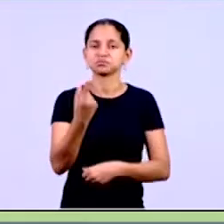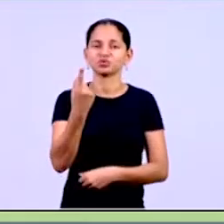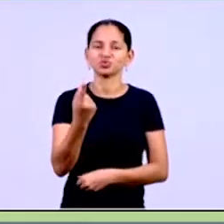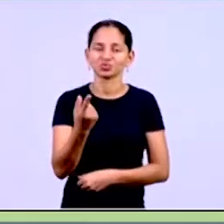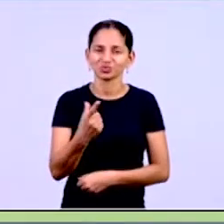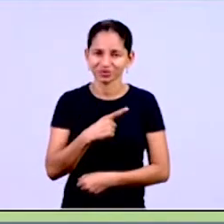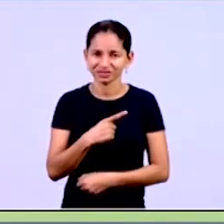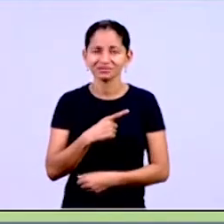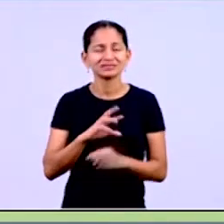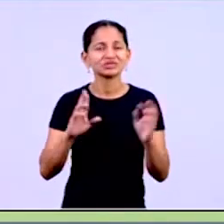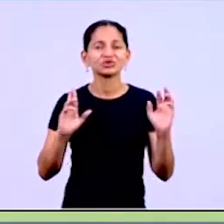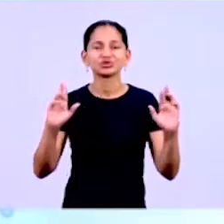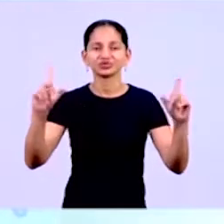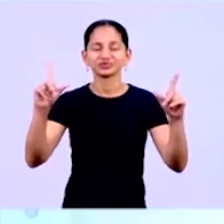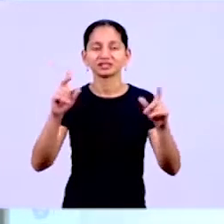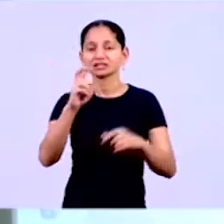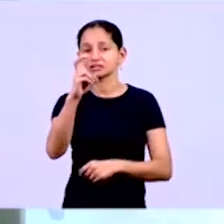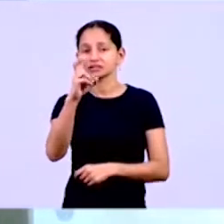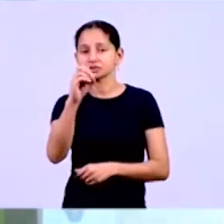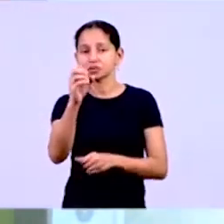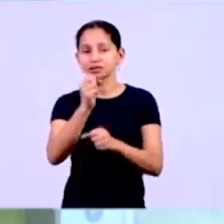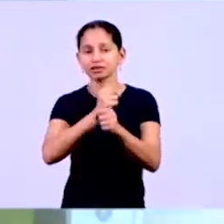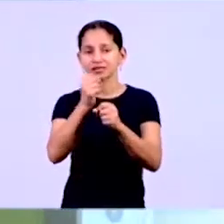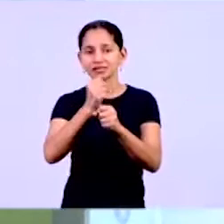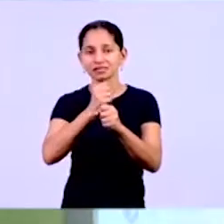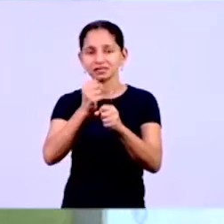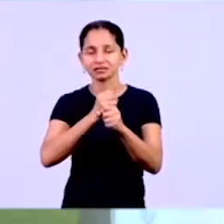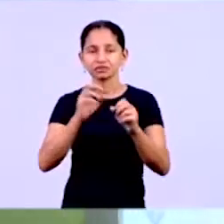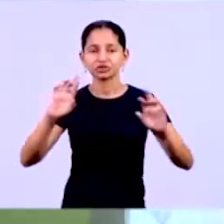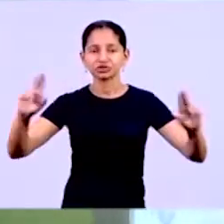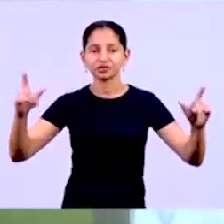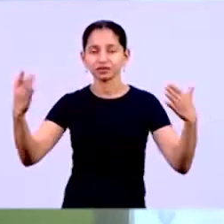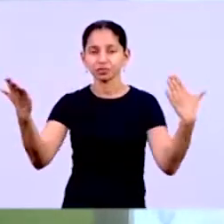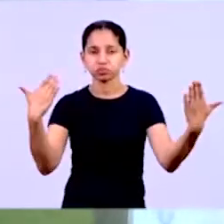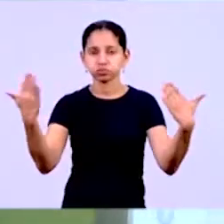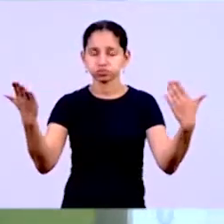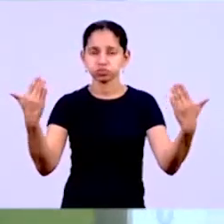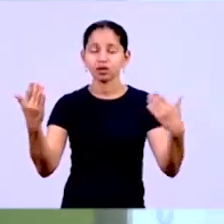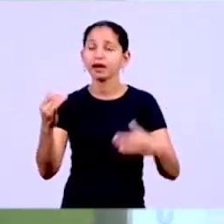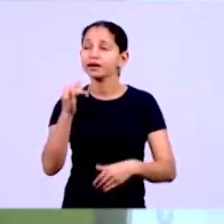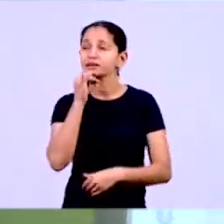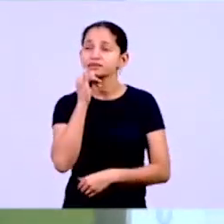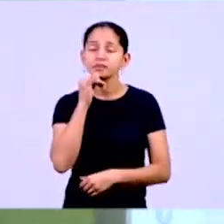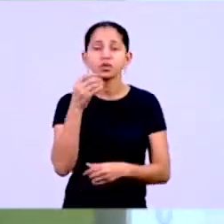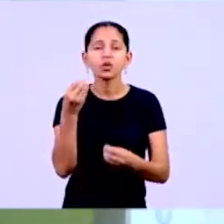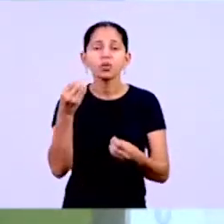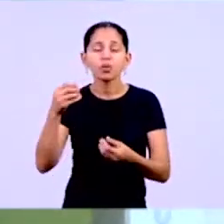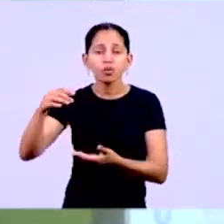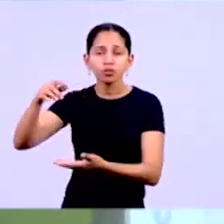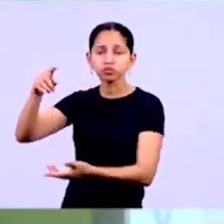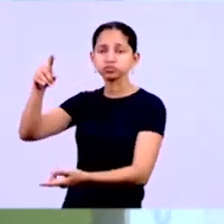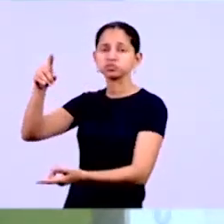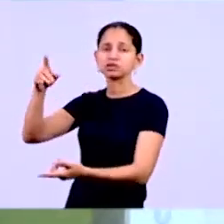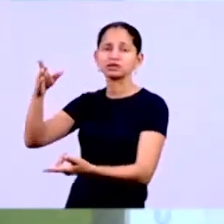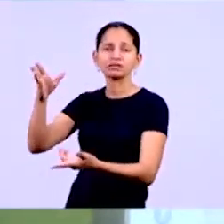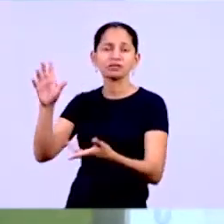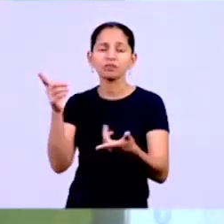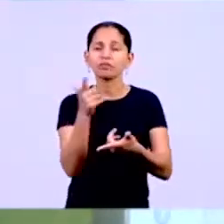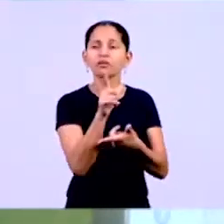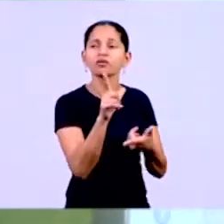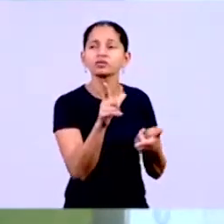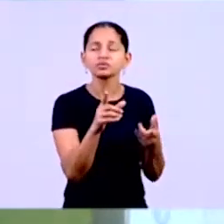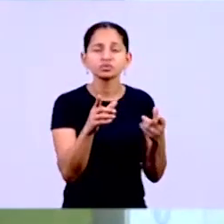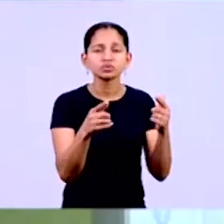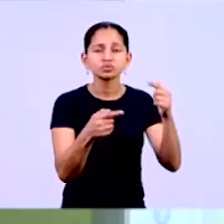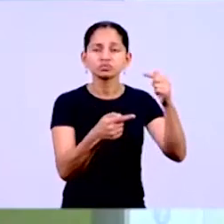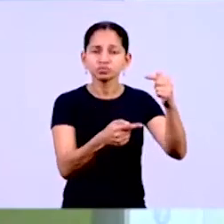olha a diferença que nós temos em menos de 50 anos. Quer dizer, válvulas desse tamanho, e hoje no espaço que nós temos